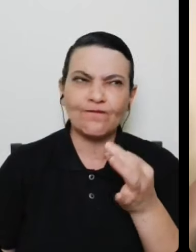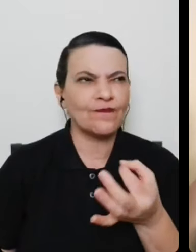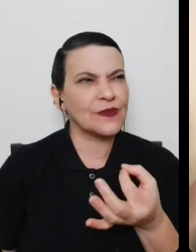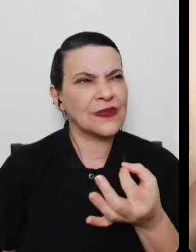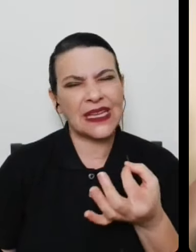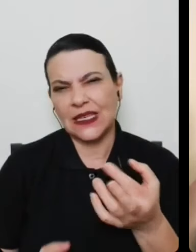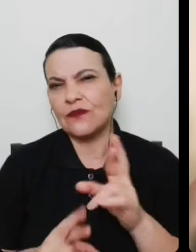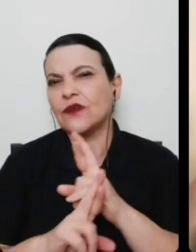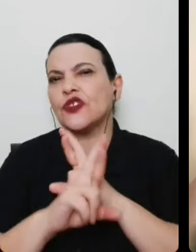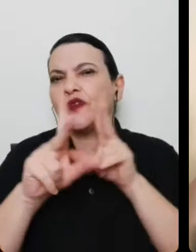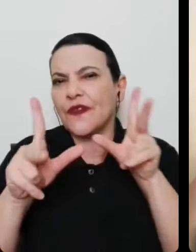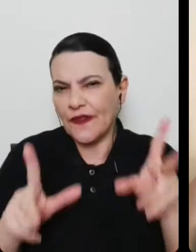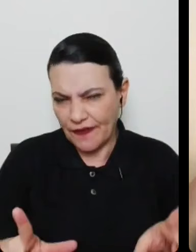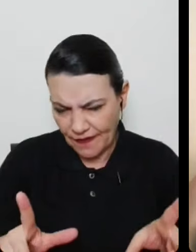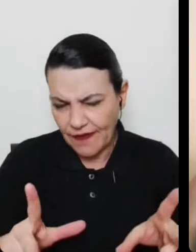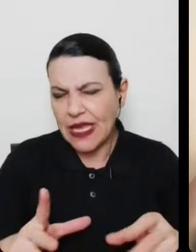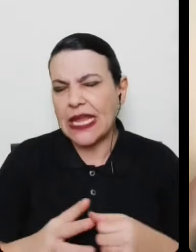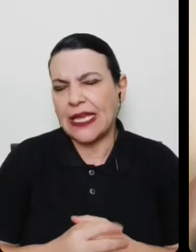extremos, né?